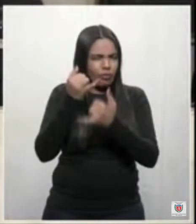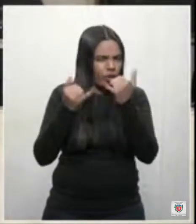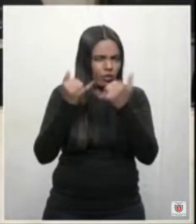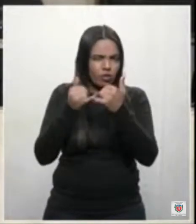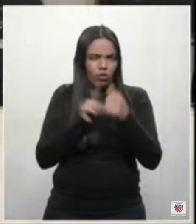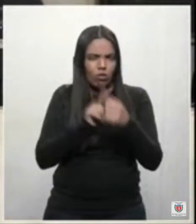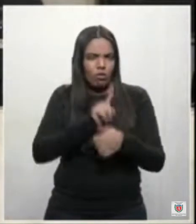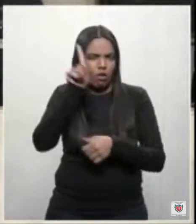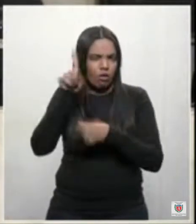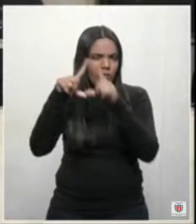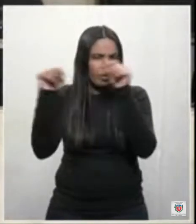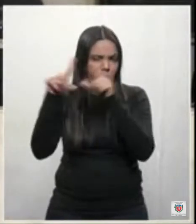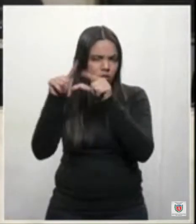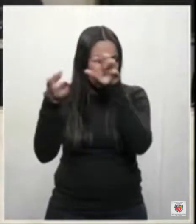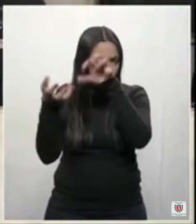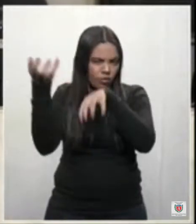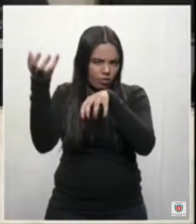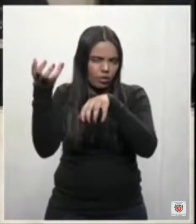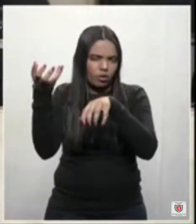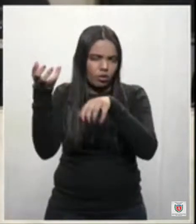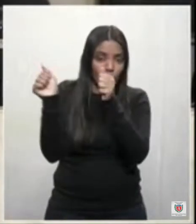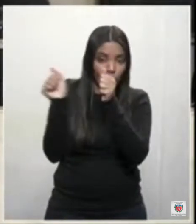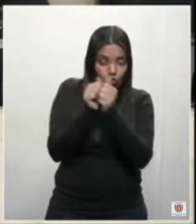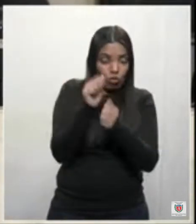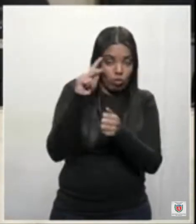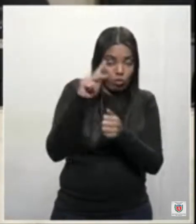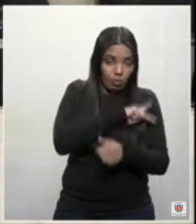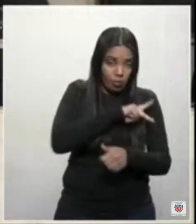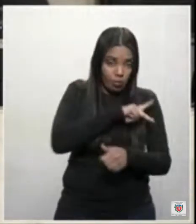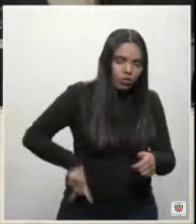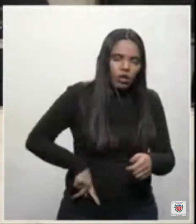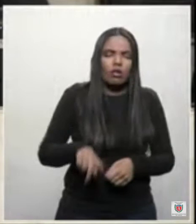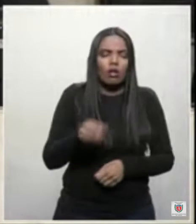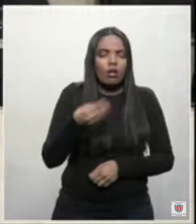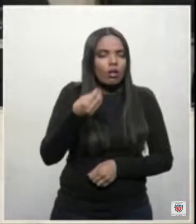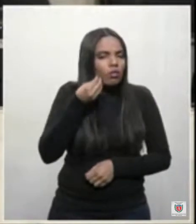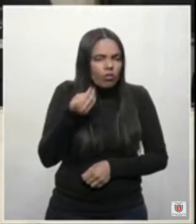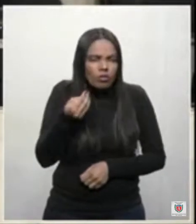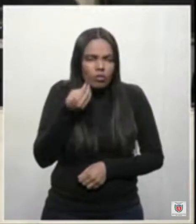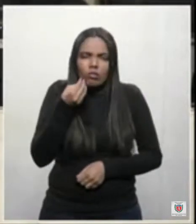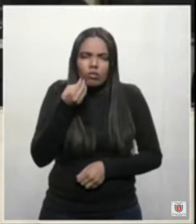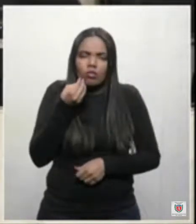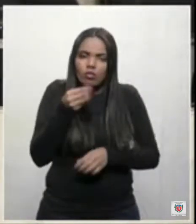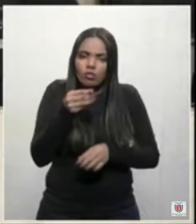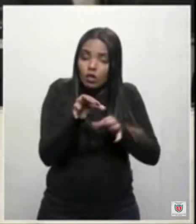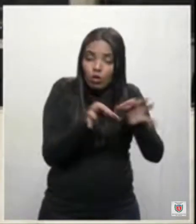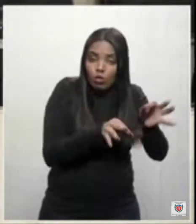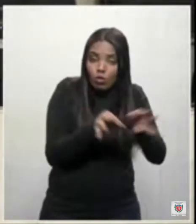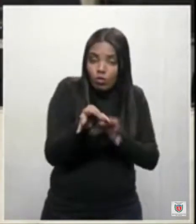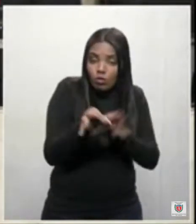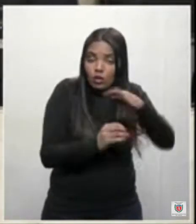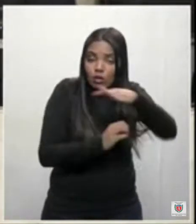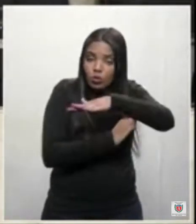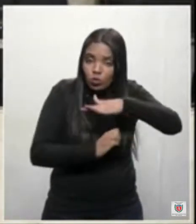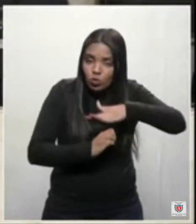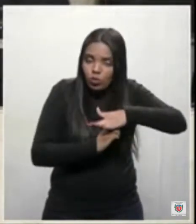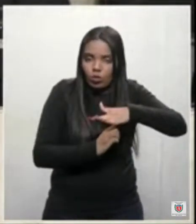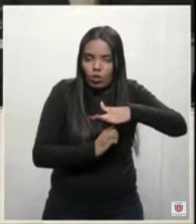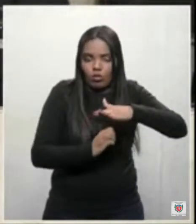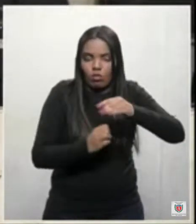Federal, com o governo federal, no sentido de viabilizar programas estruturais, ou seja, só